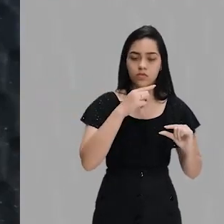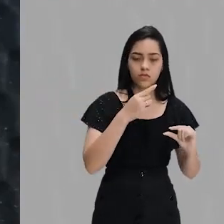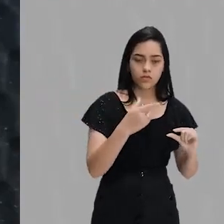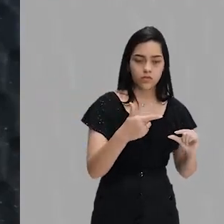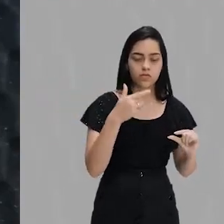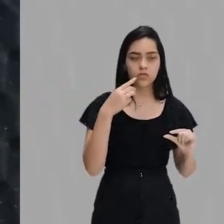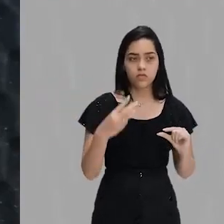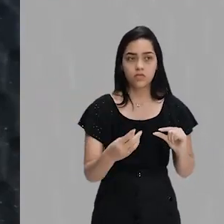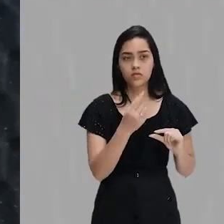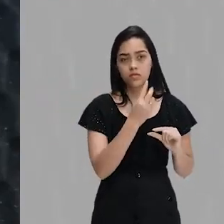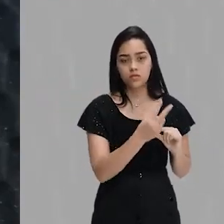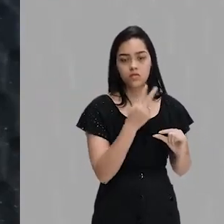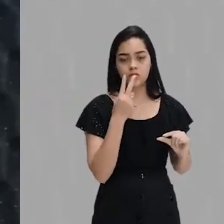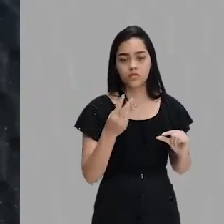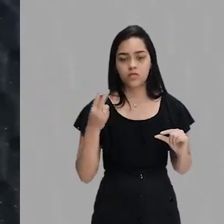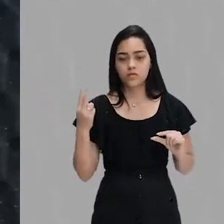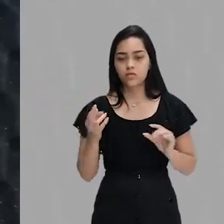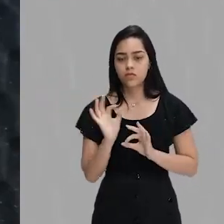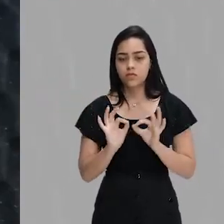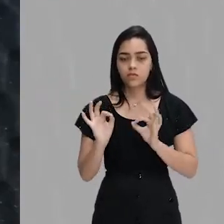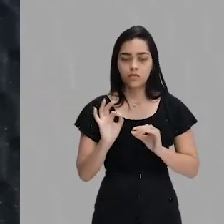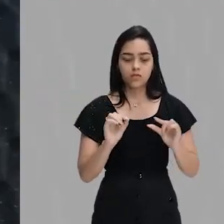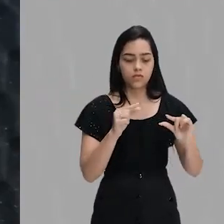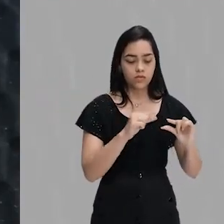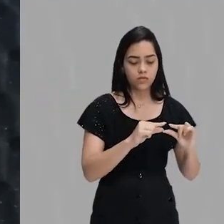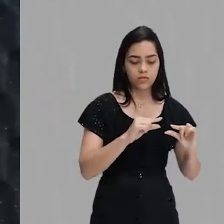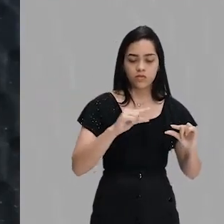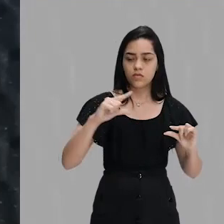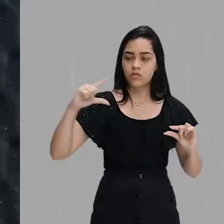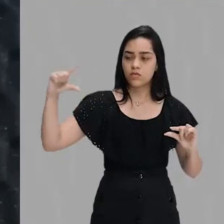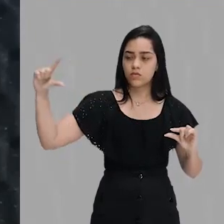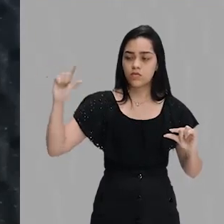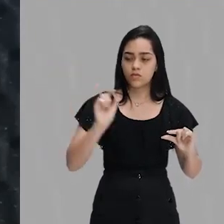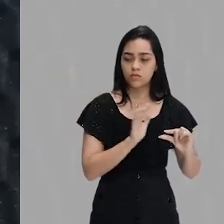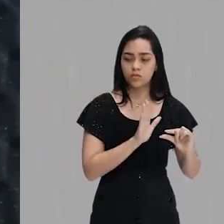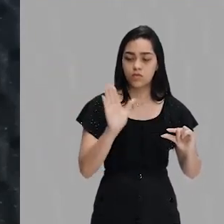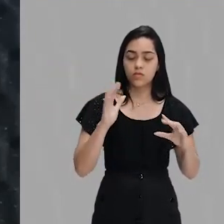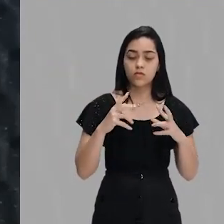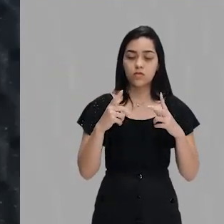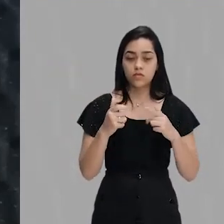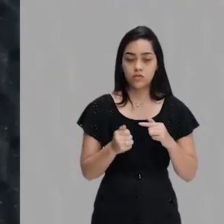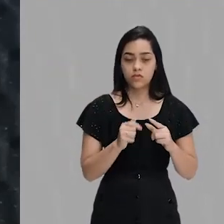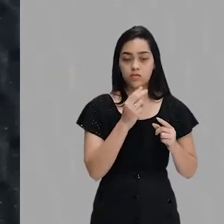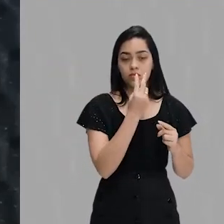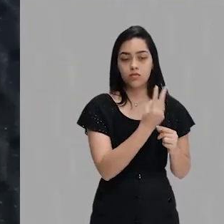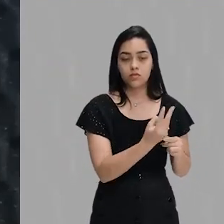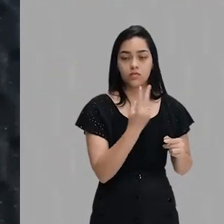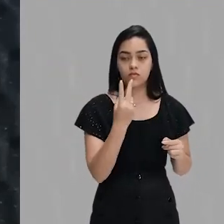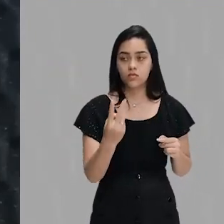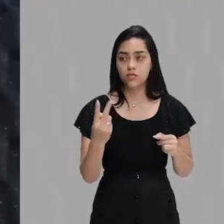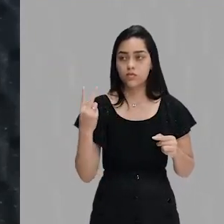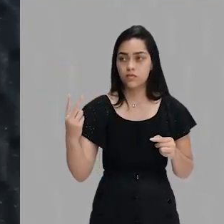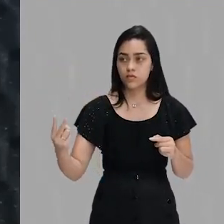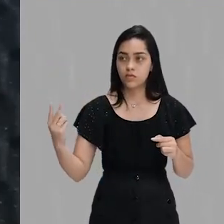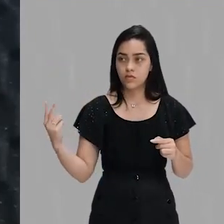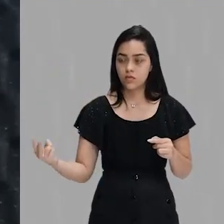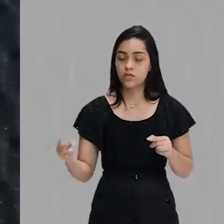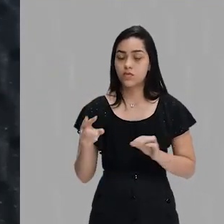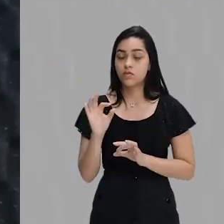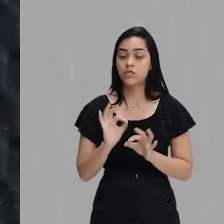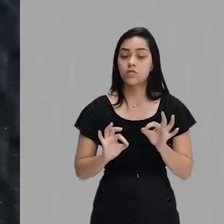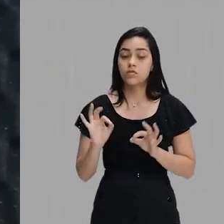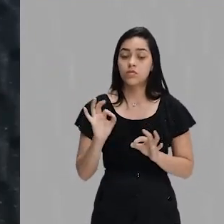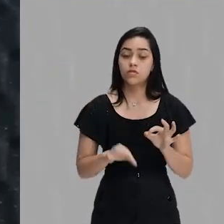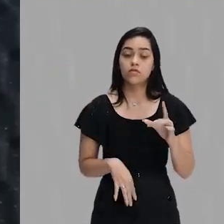pares de cromossomos eles foram organizados do maior para o menor. Cada par de cromossomo ele é formado